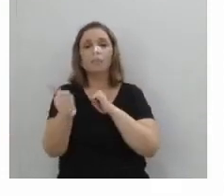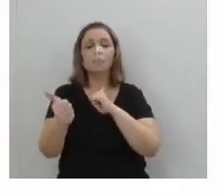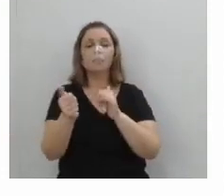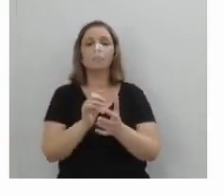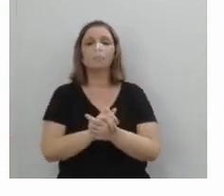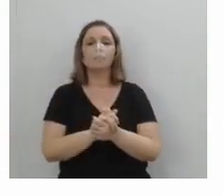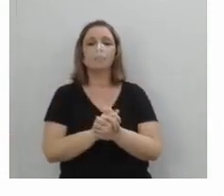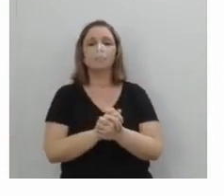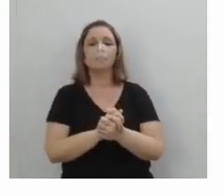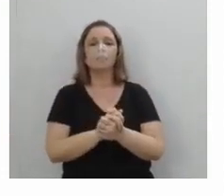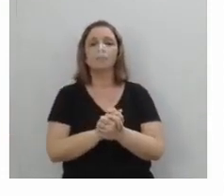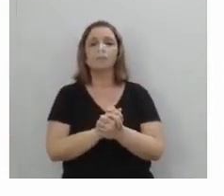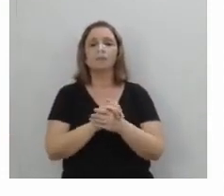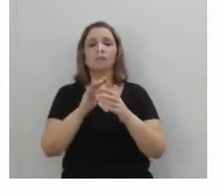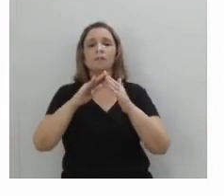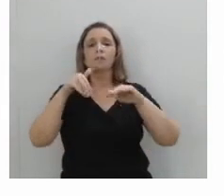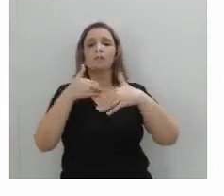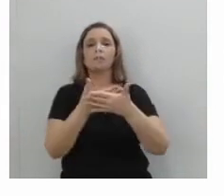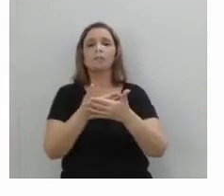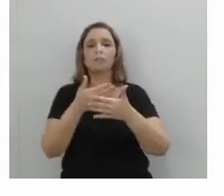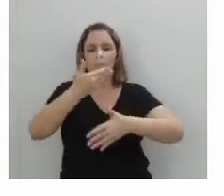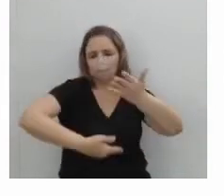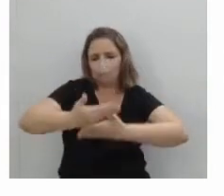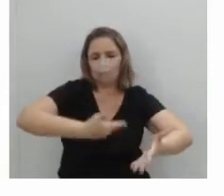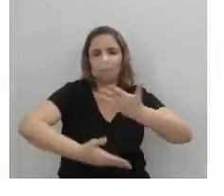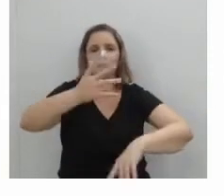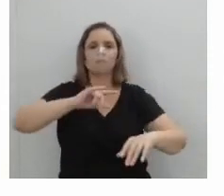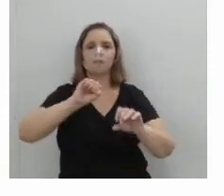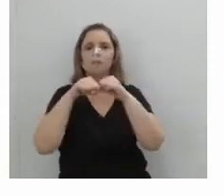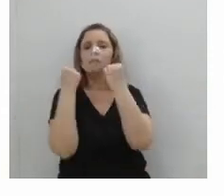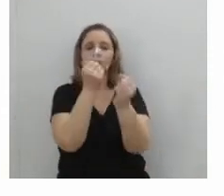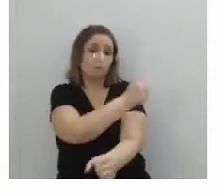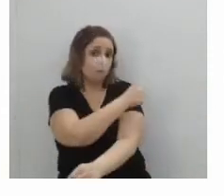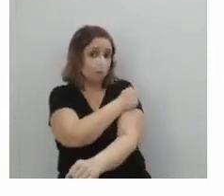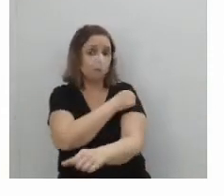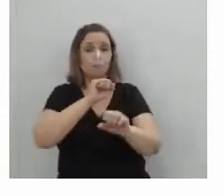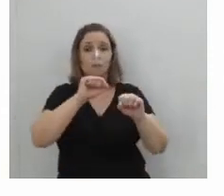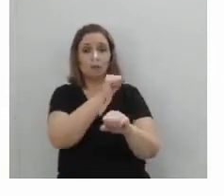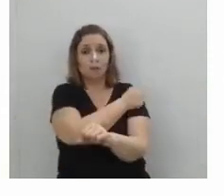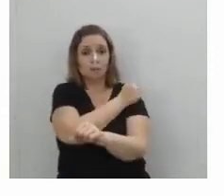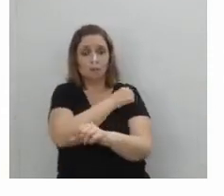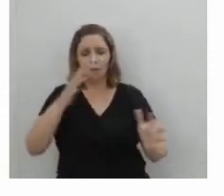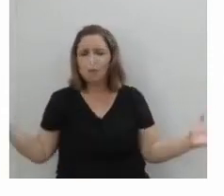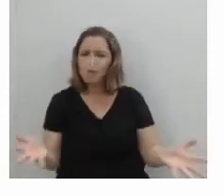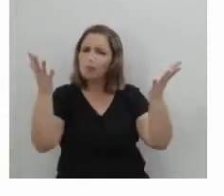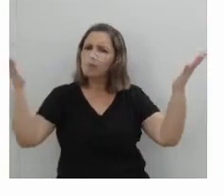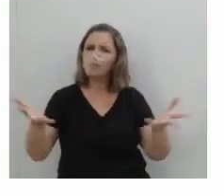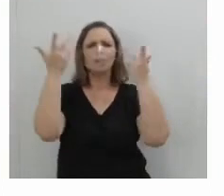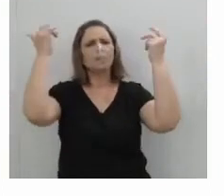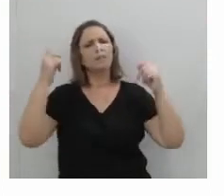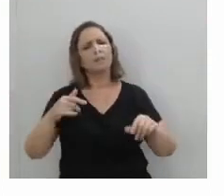esporte. Enquanto na escola ele proporciona a interação social do aluno, ele faz com que os alunos sintam-se mais motivados a